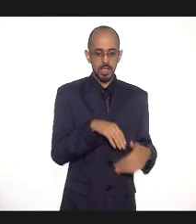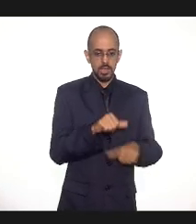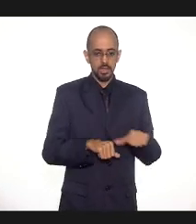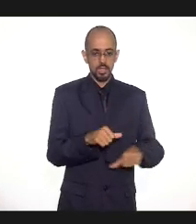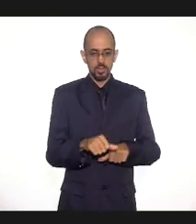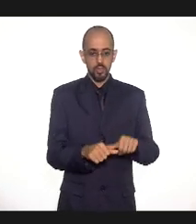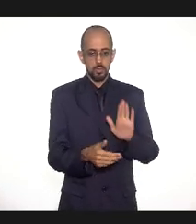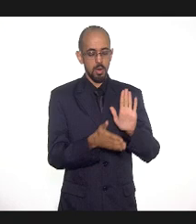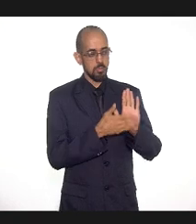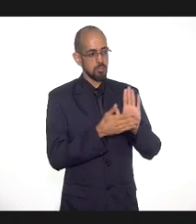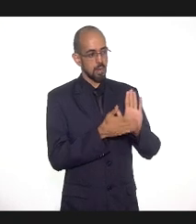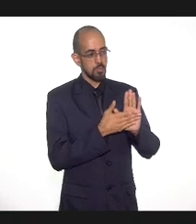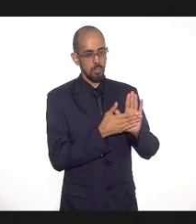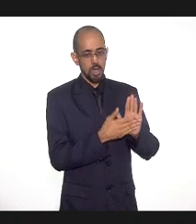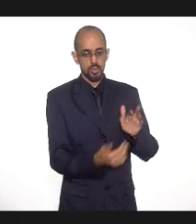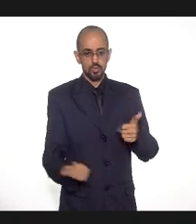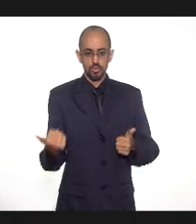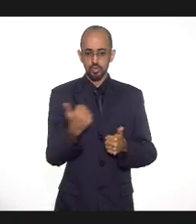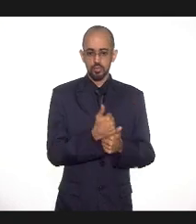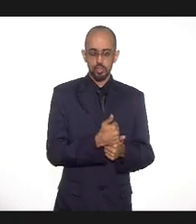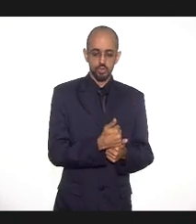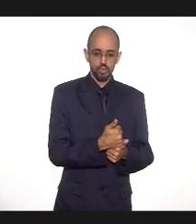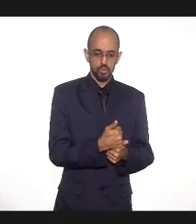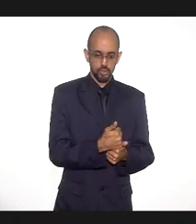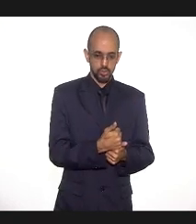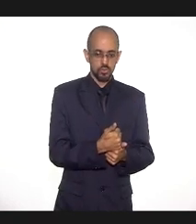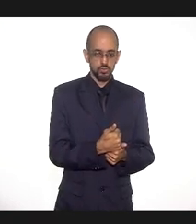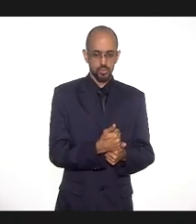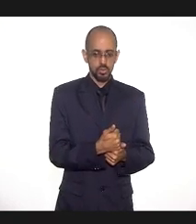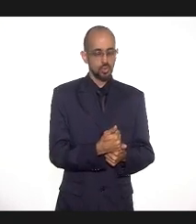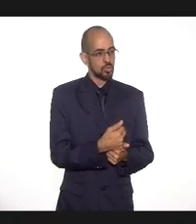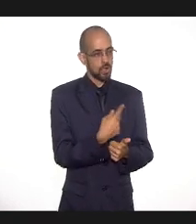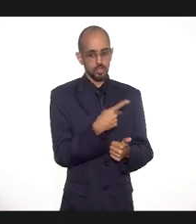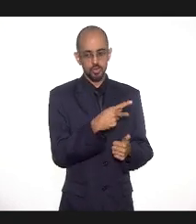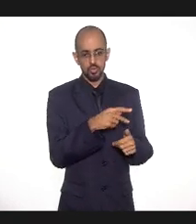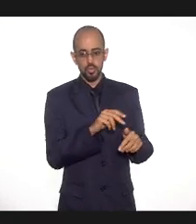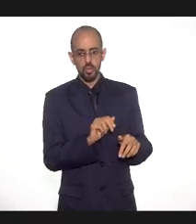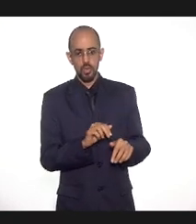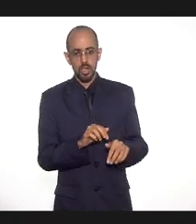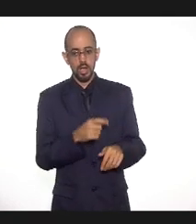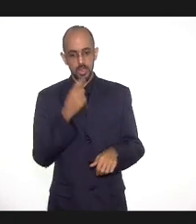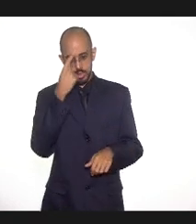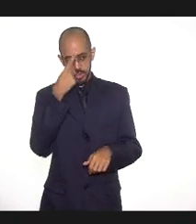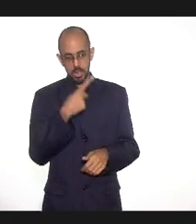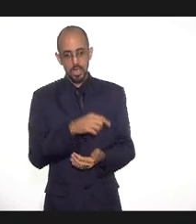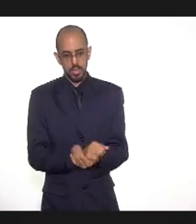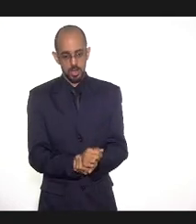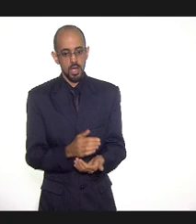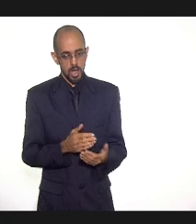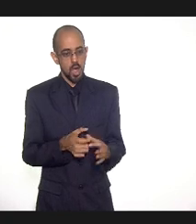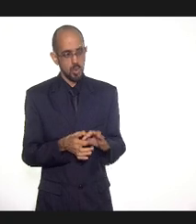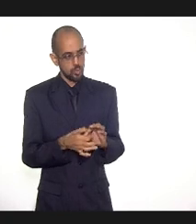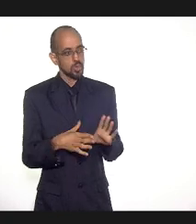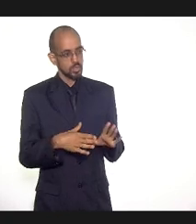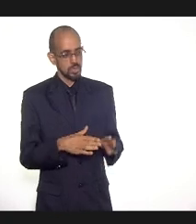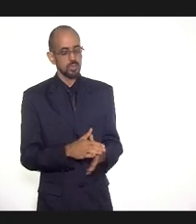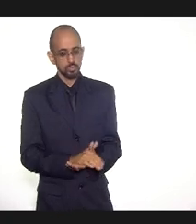num substitutivo com essa sua conclusão, né? Autorizando.